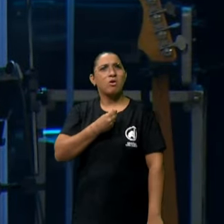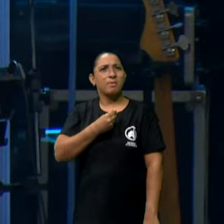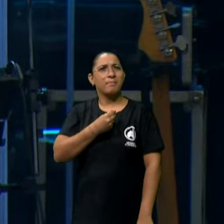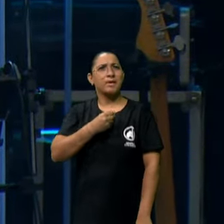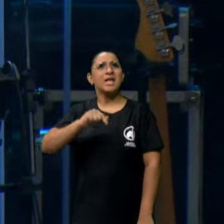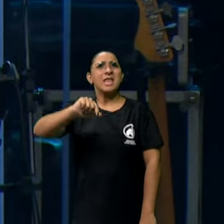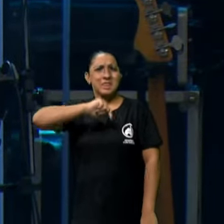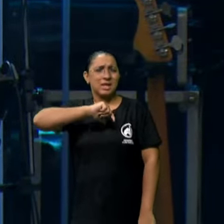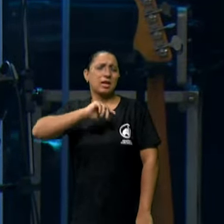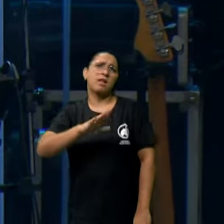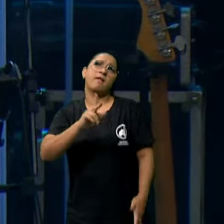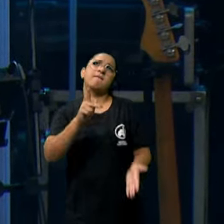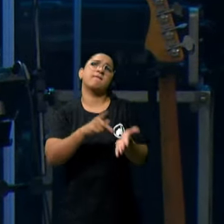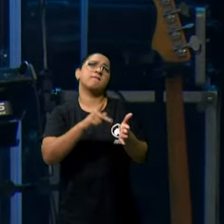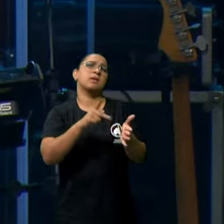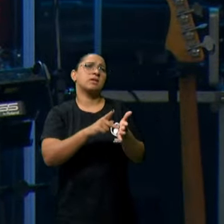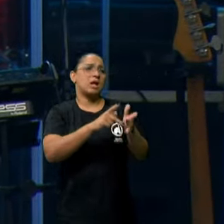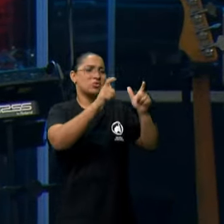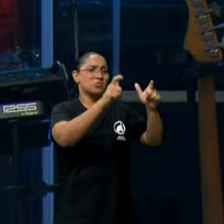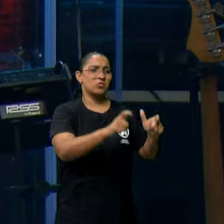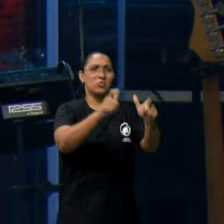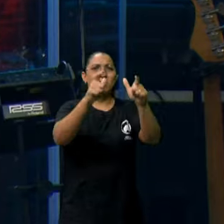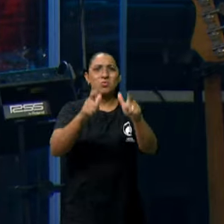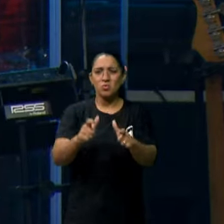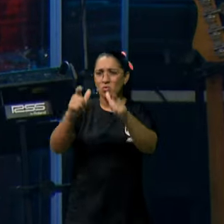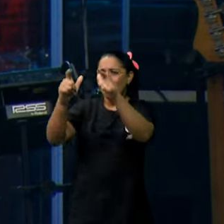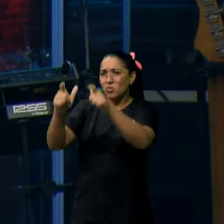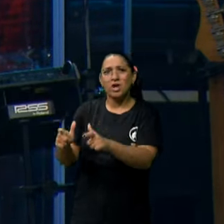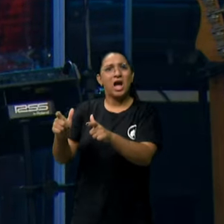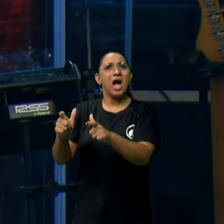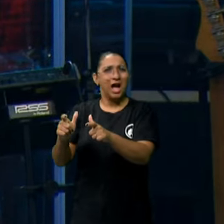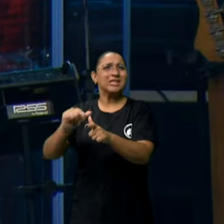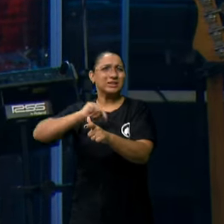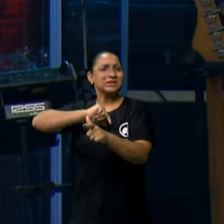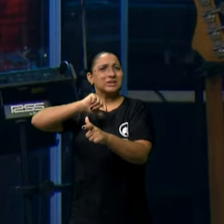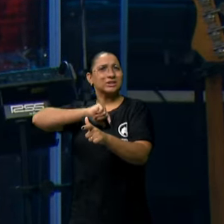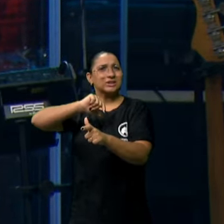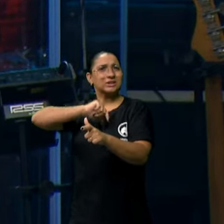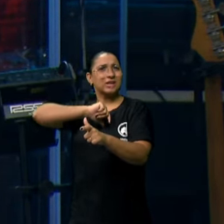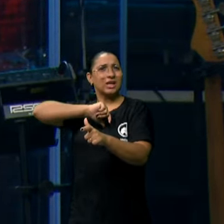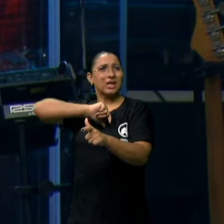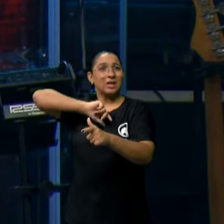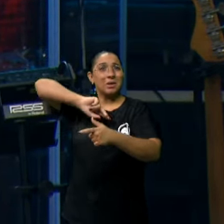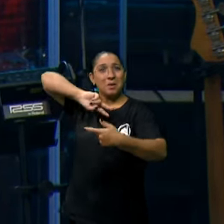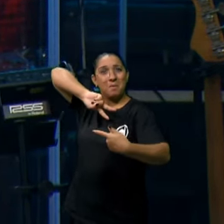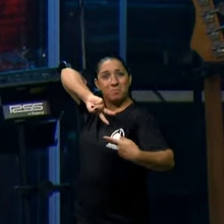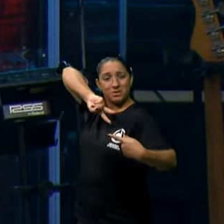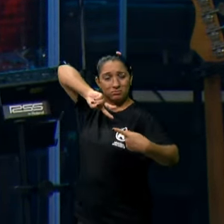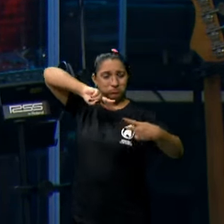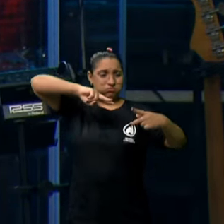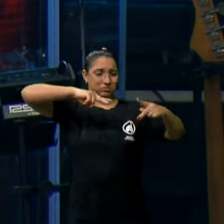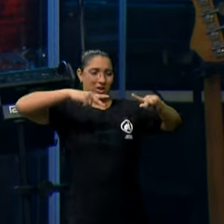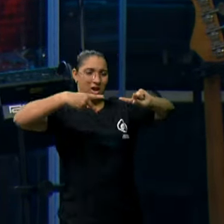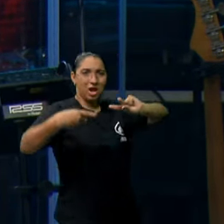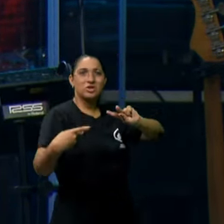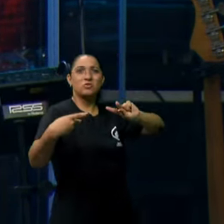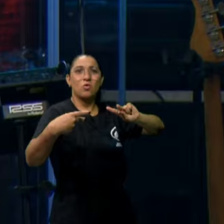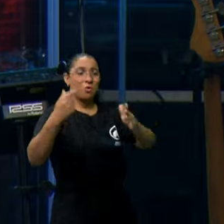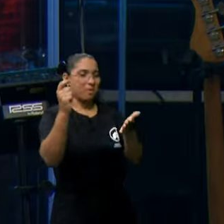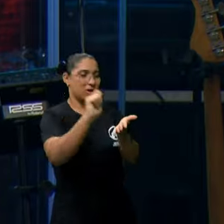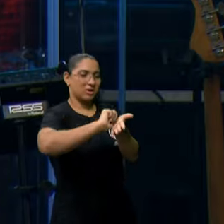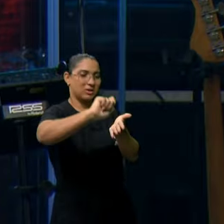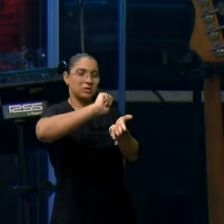organização é esse que estão transtornando aquilo que Deus escreveu sobre a